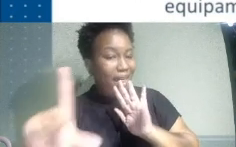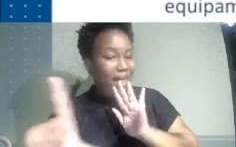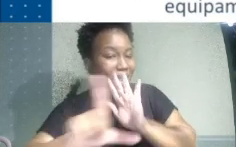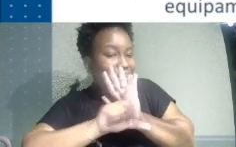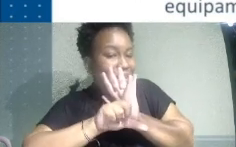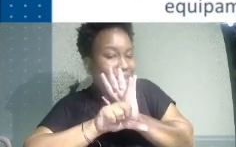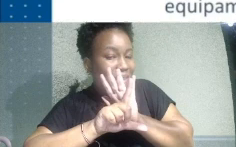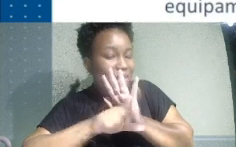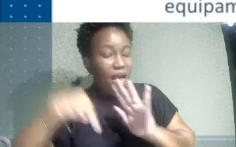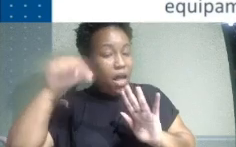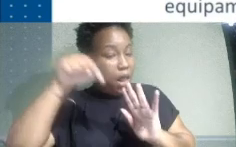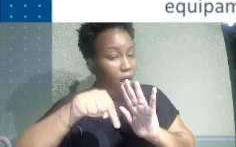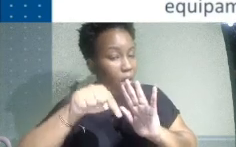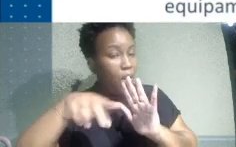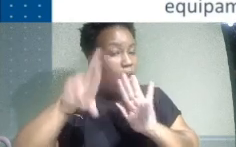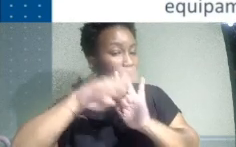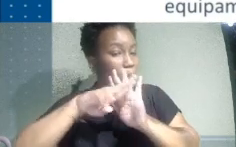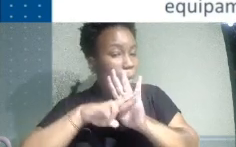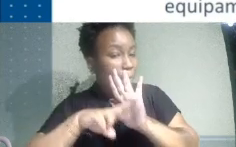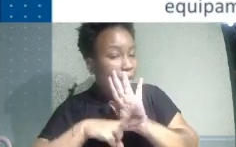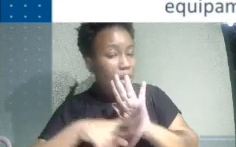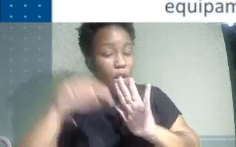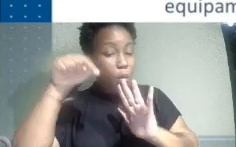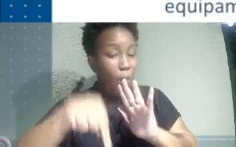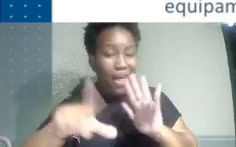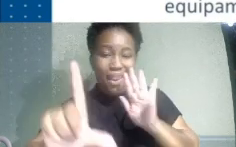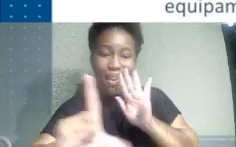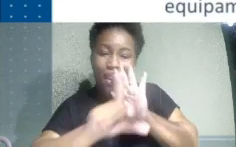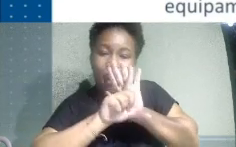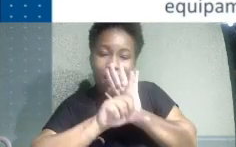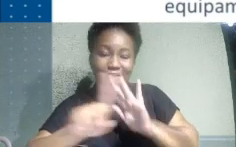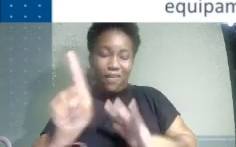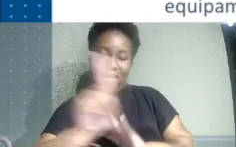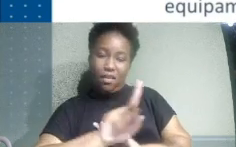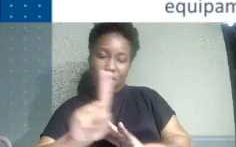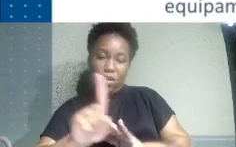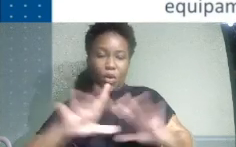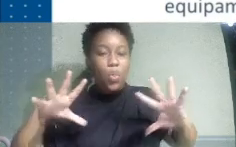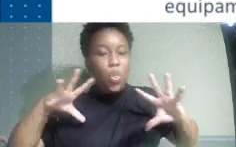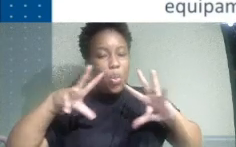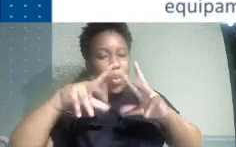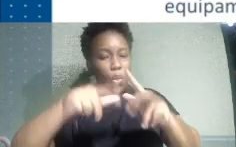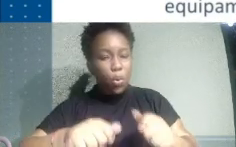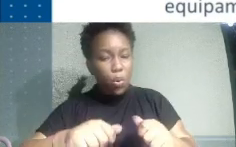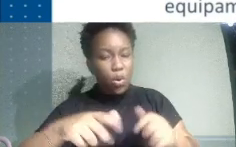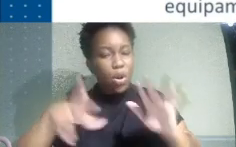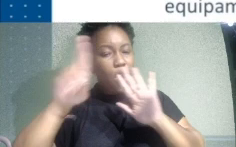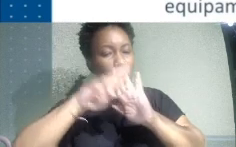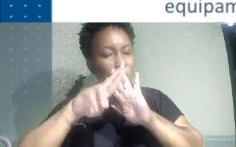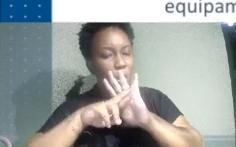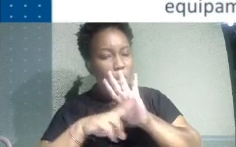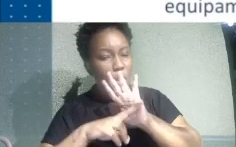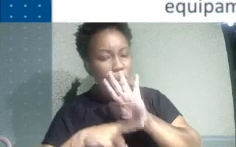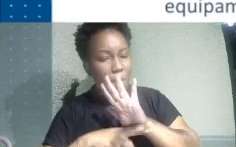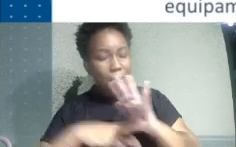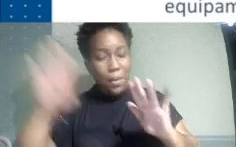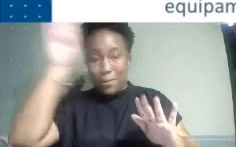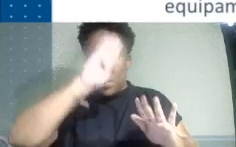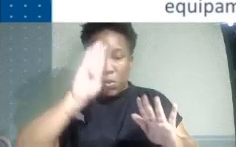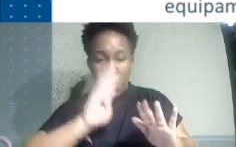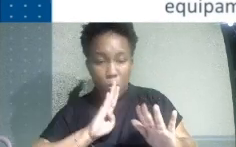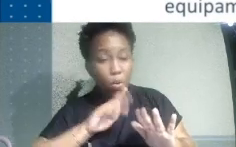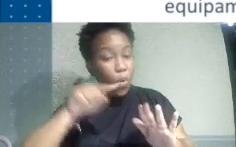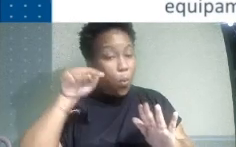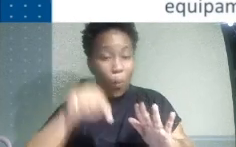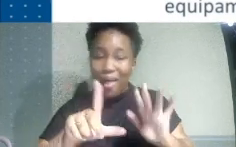norma não é uma lei, tá? Toda norma brasileira que é elaborada pela ABNT, ela não é